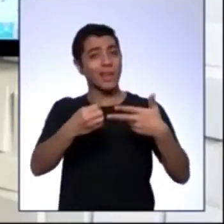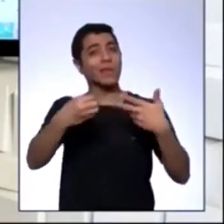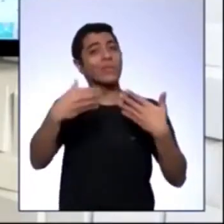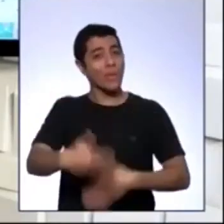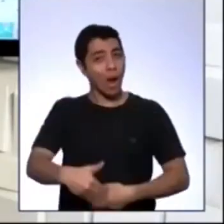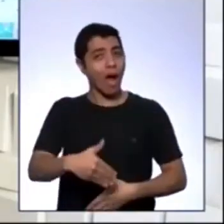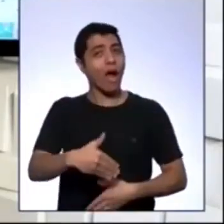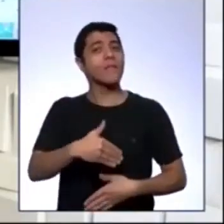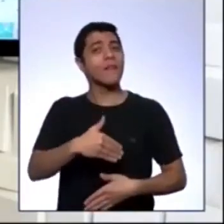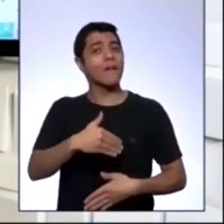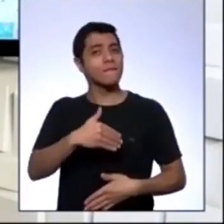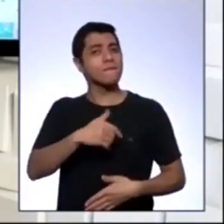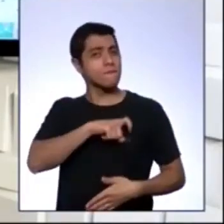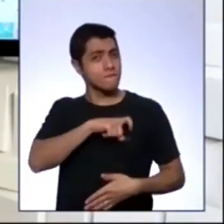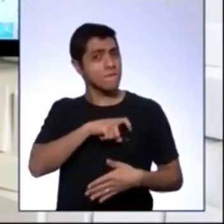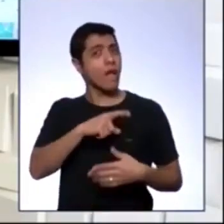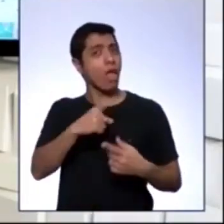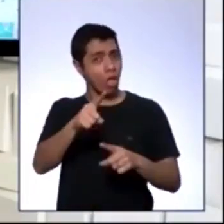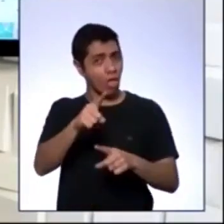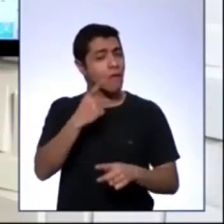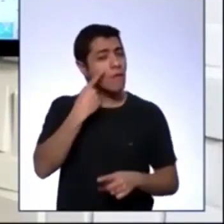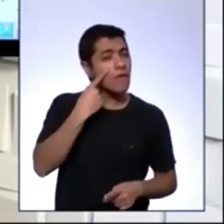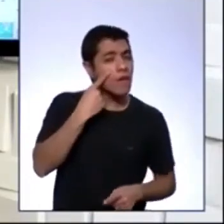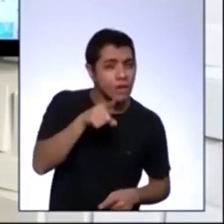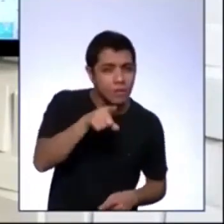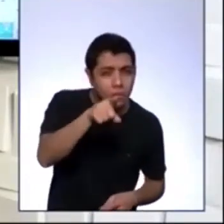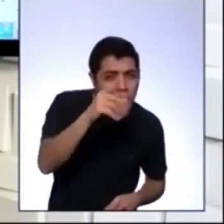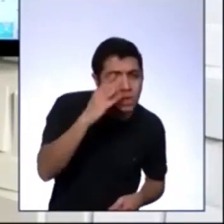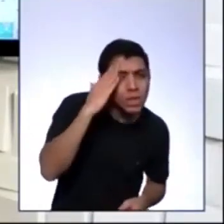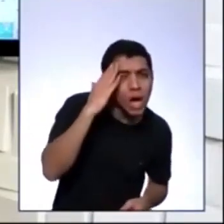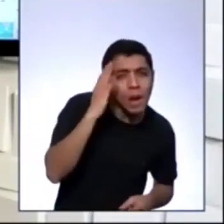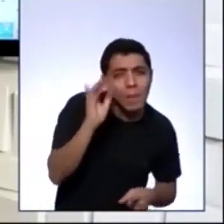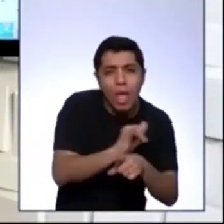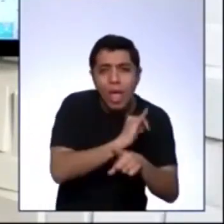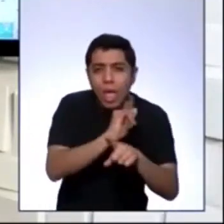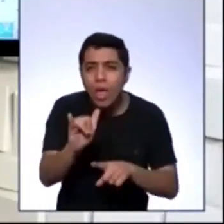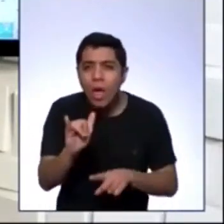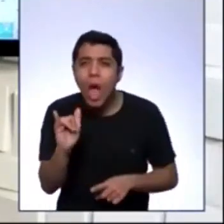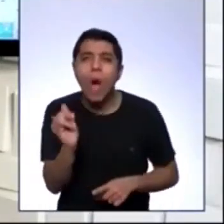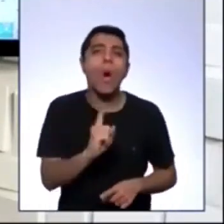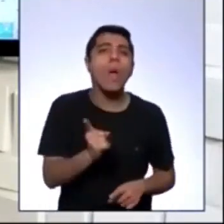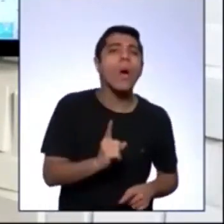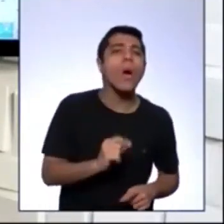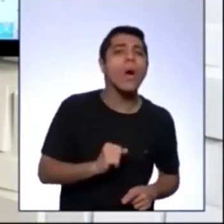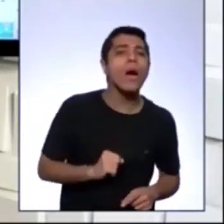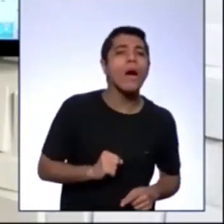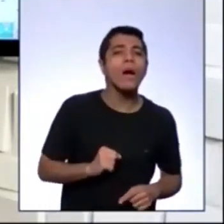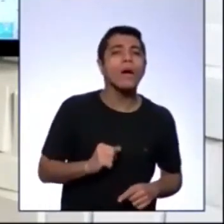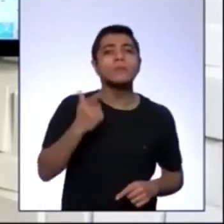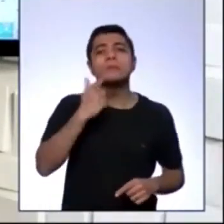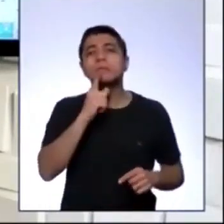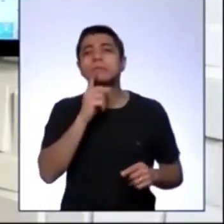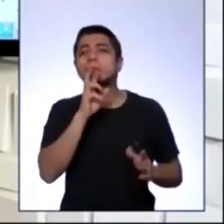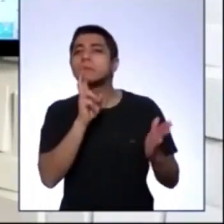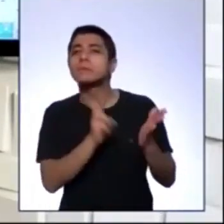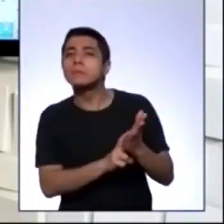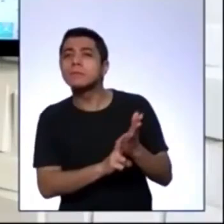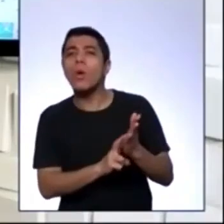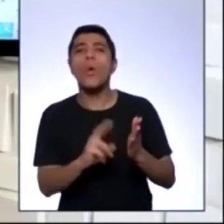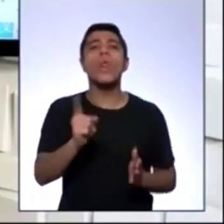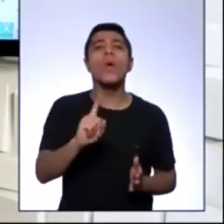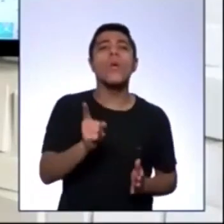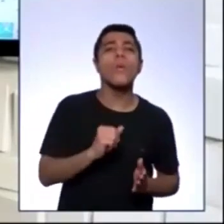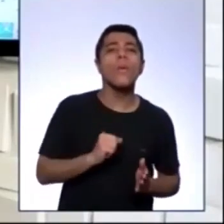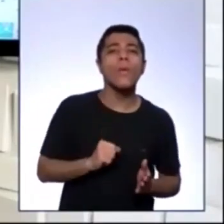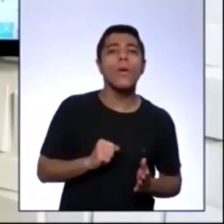é de propósito para ver se o aluno não tem a manha de aproximar para poder marcar sem uso